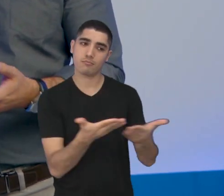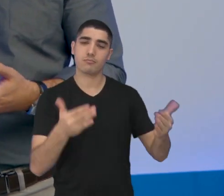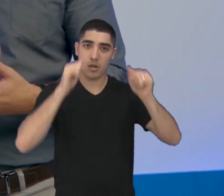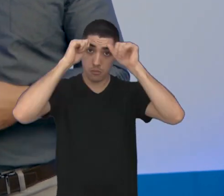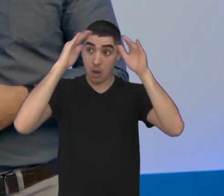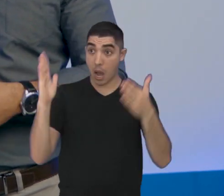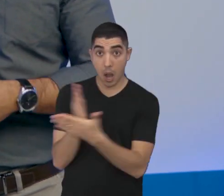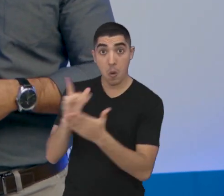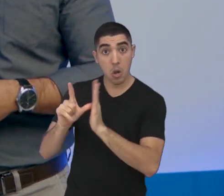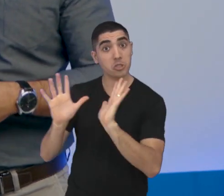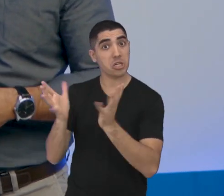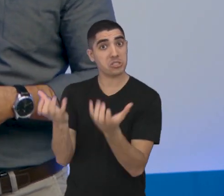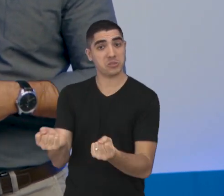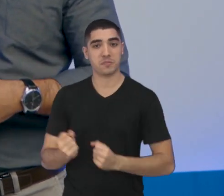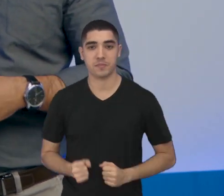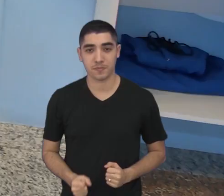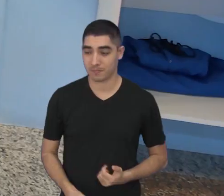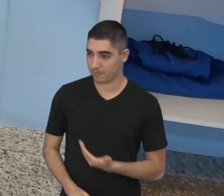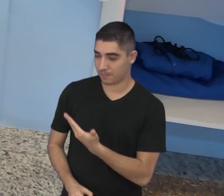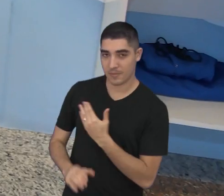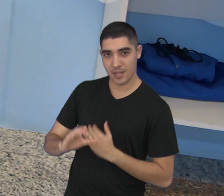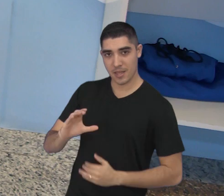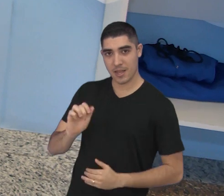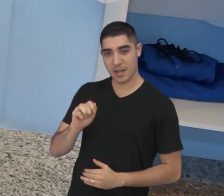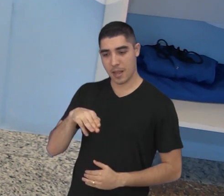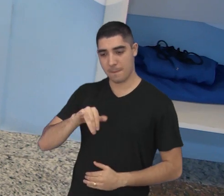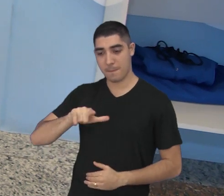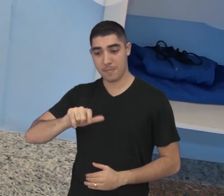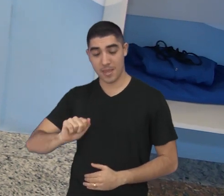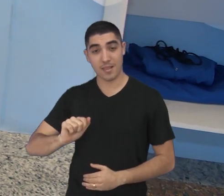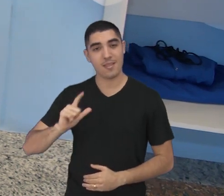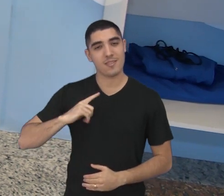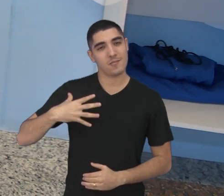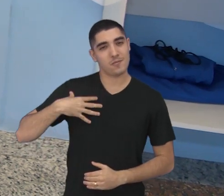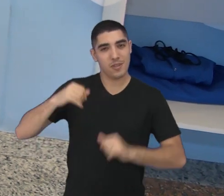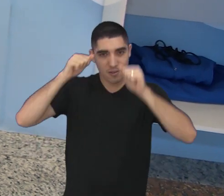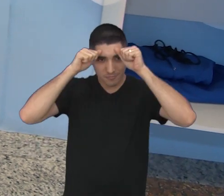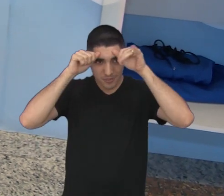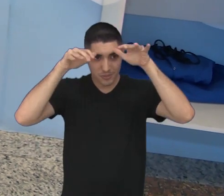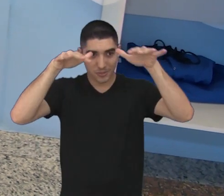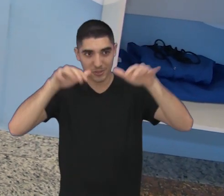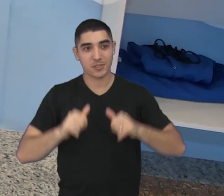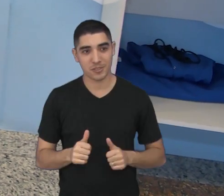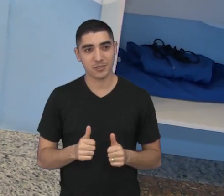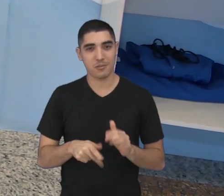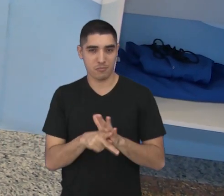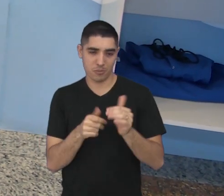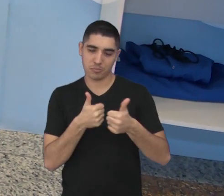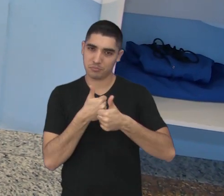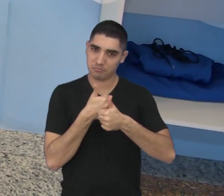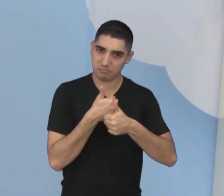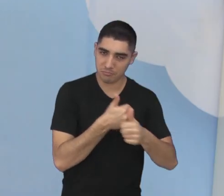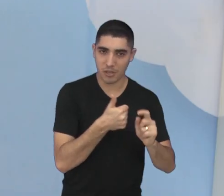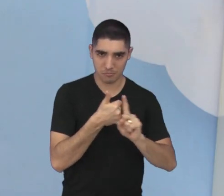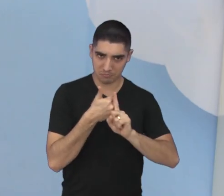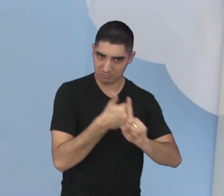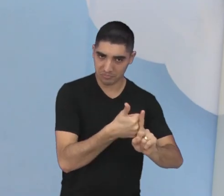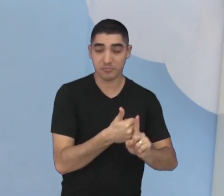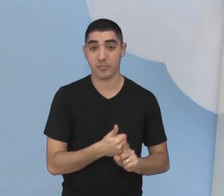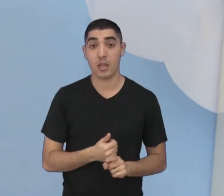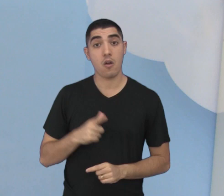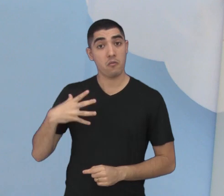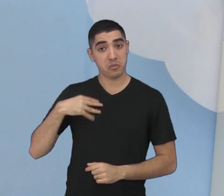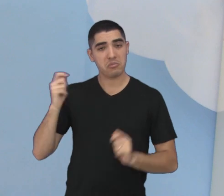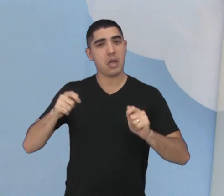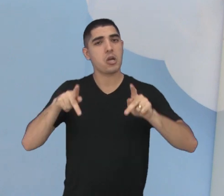Alguns comércios já aderiram à ideia. A Camila é mãe atípica. O Henrique, filho dela, é autista. Hoje a